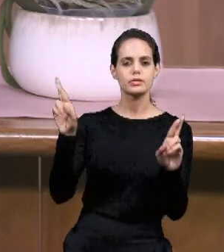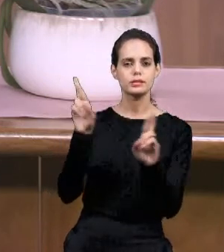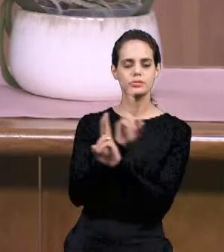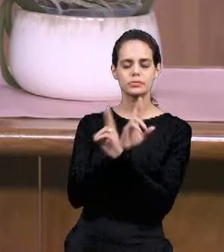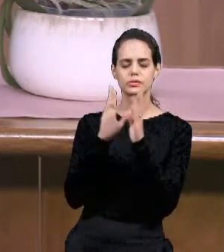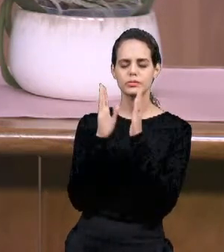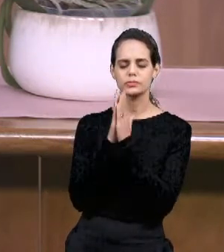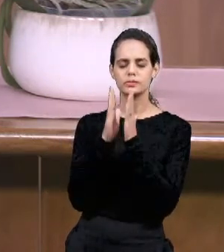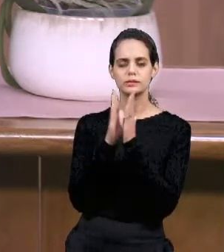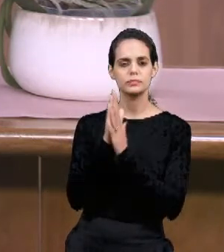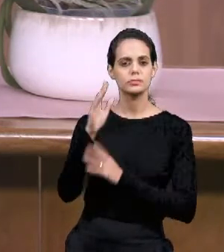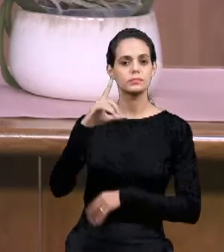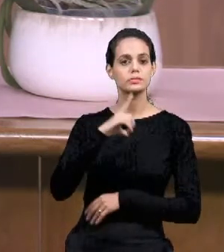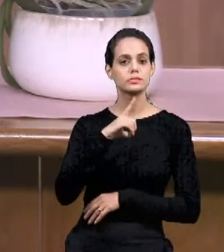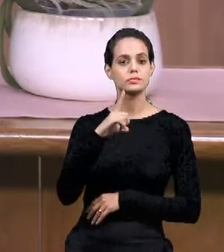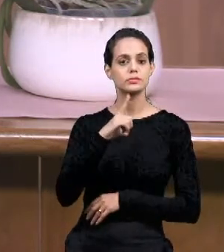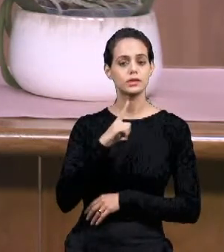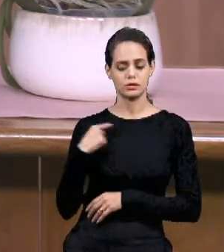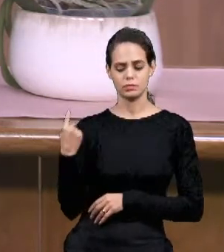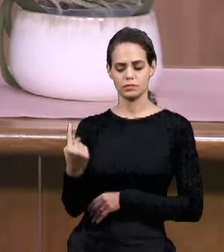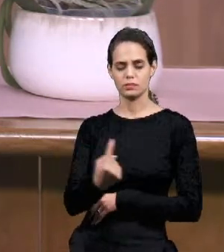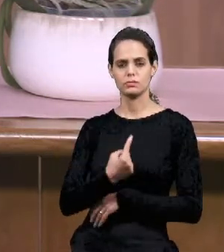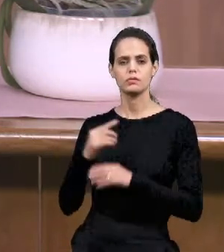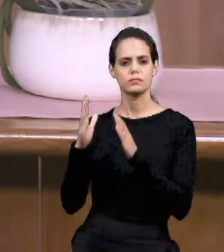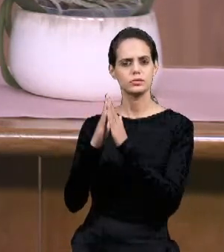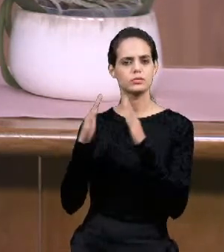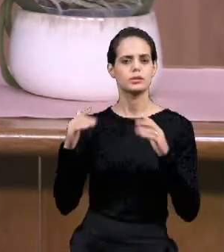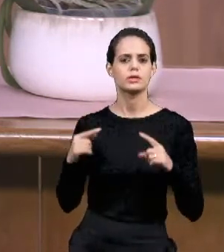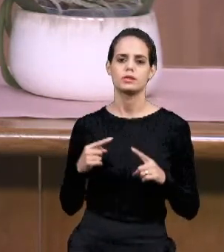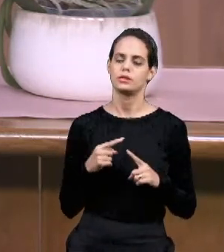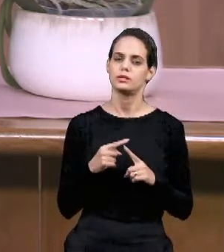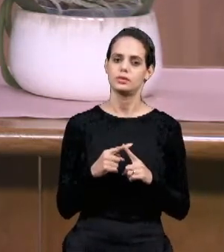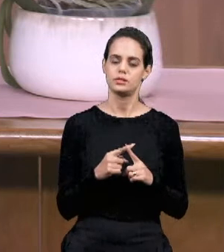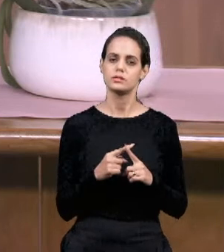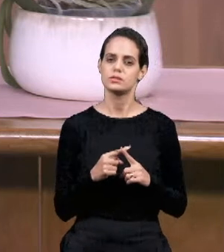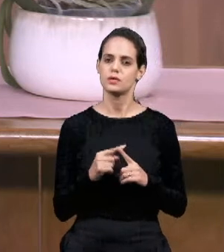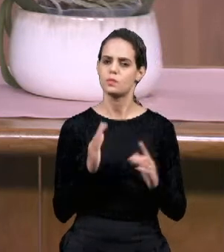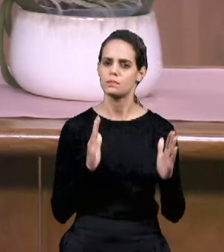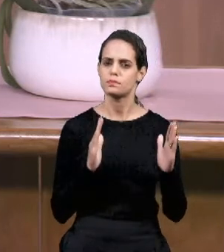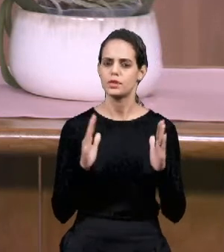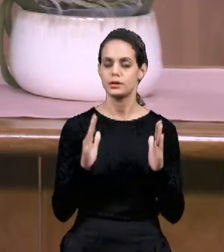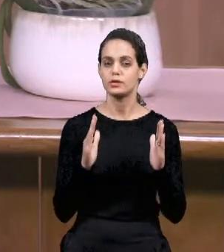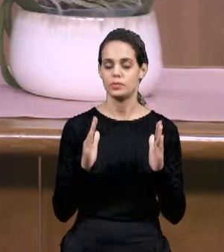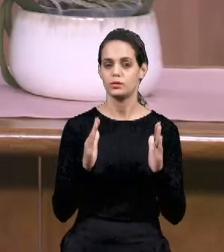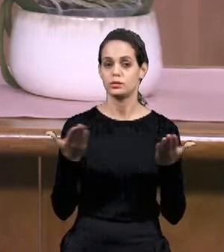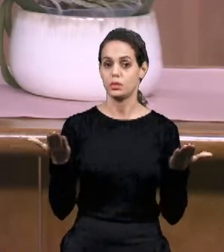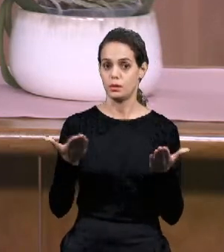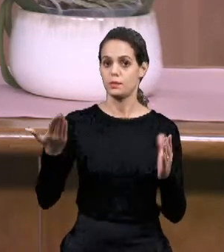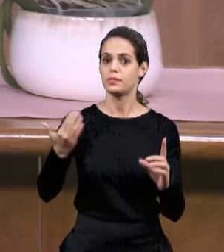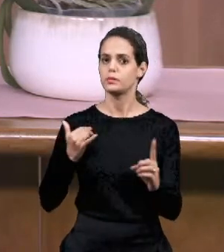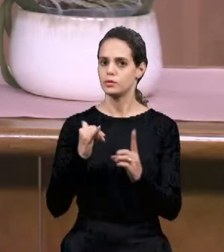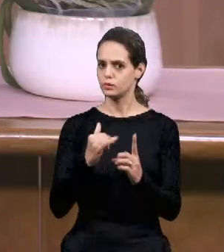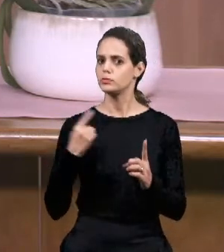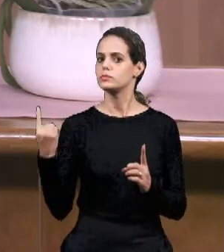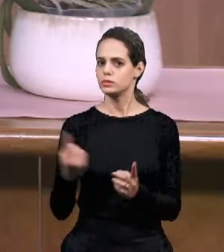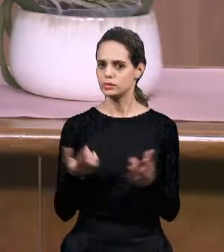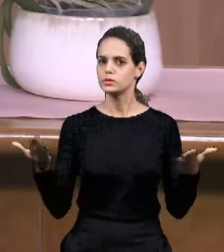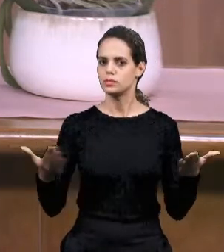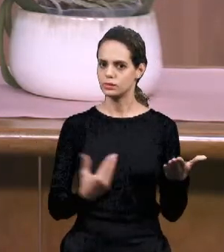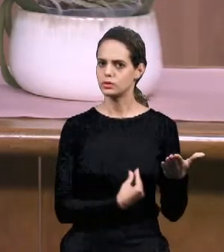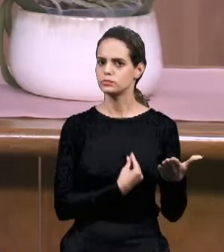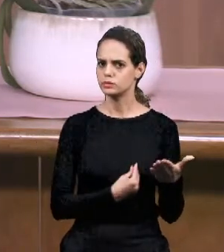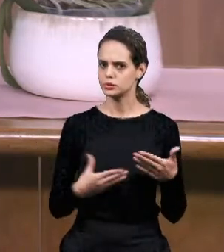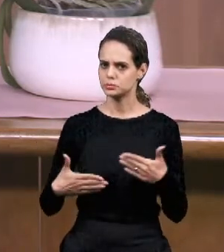oração tem conosco, com as igrejas, com o momento profético que nós estamos vivendo nos nossos dias?